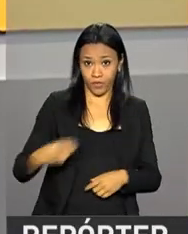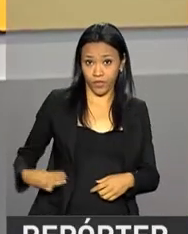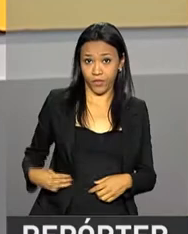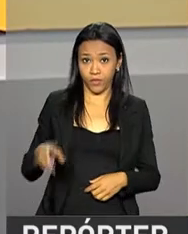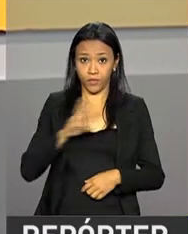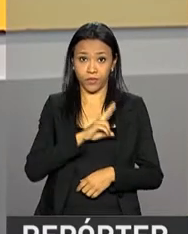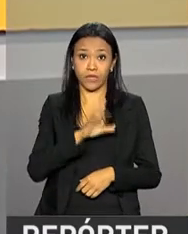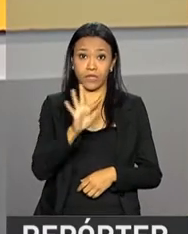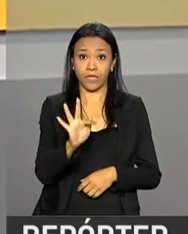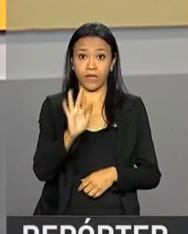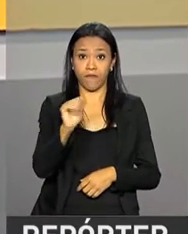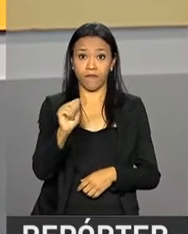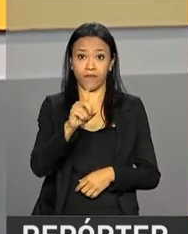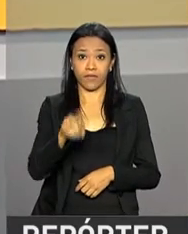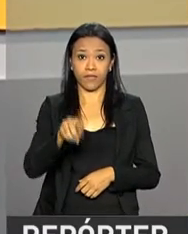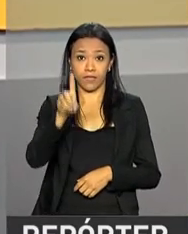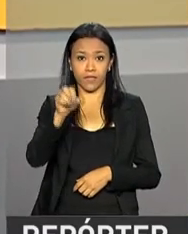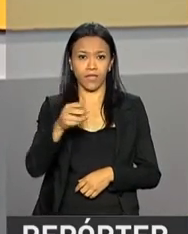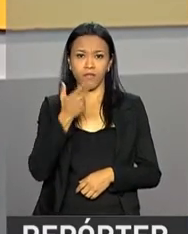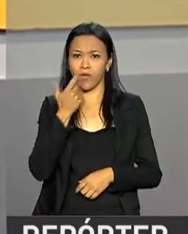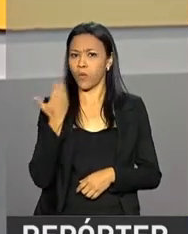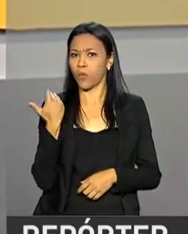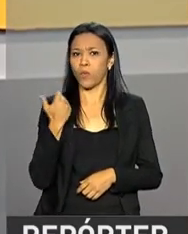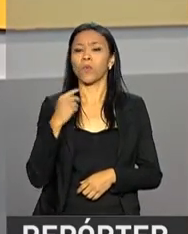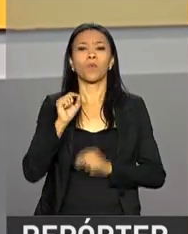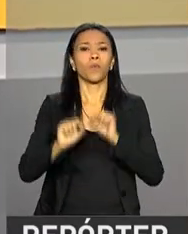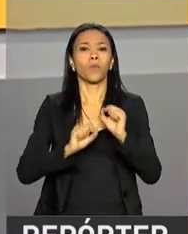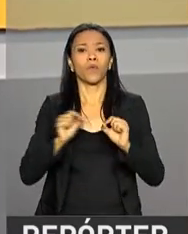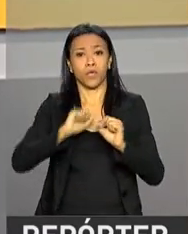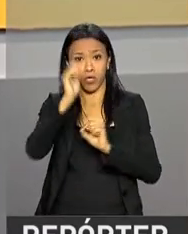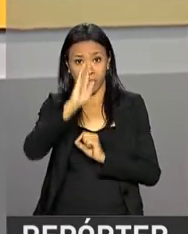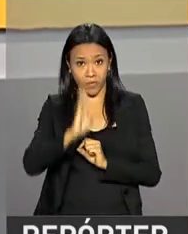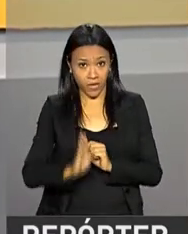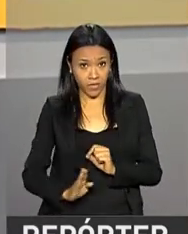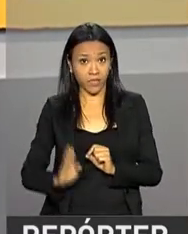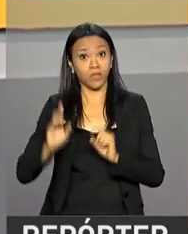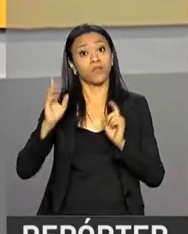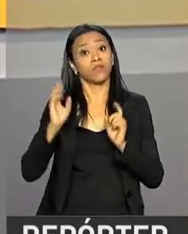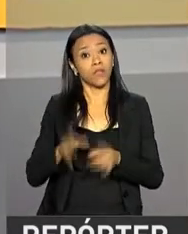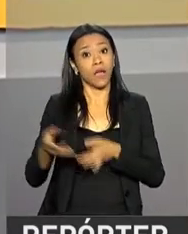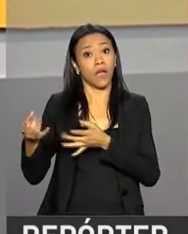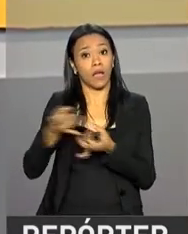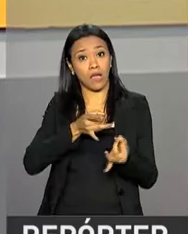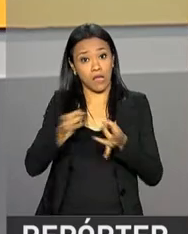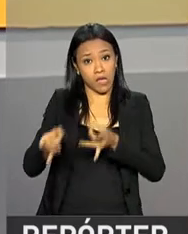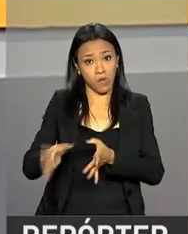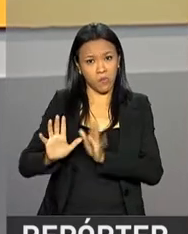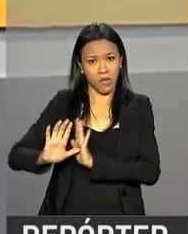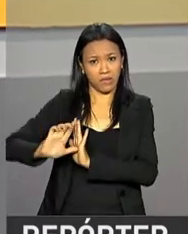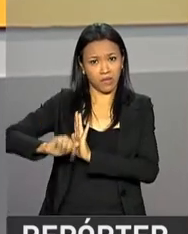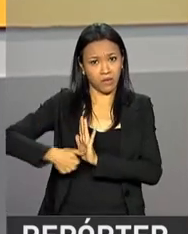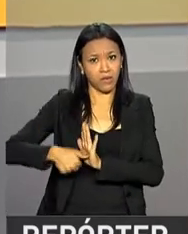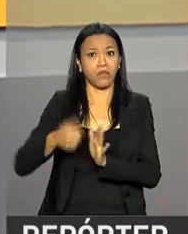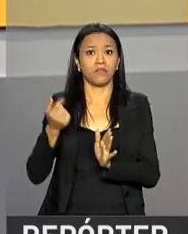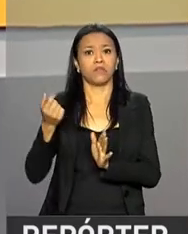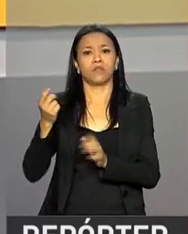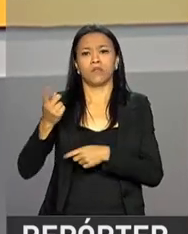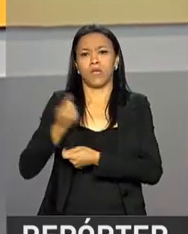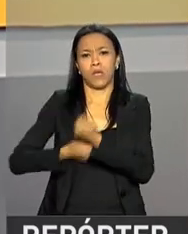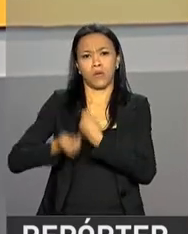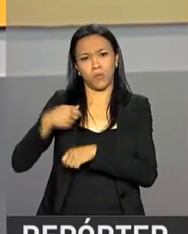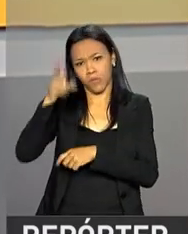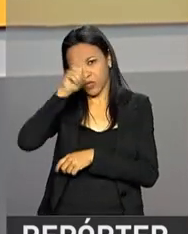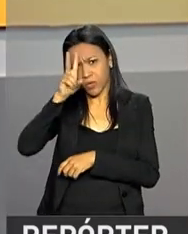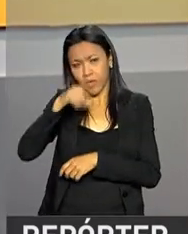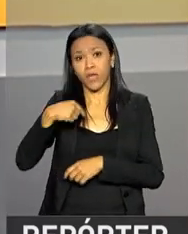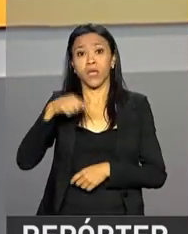Henrique Meirelles, reafirmou agora há pouco que o Brasil está saindo da maior recessão da história. Ele participou do Congresso Aço